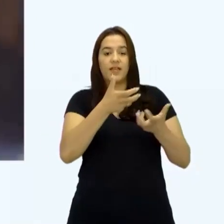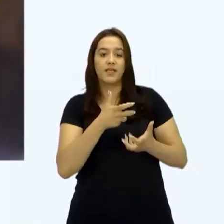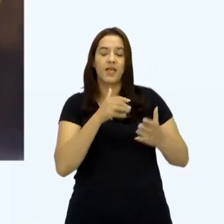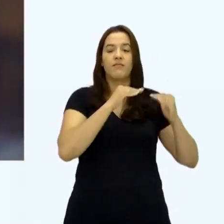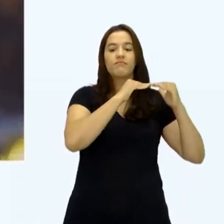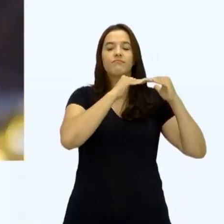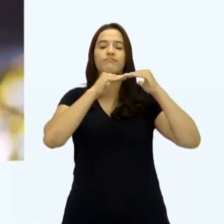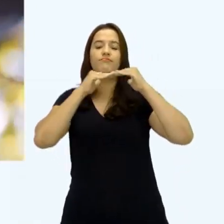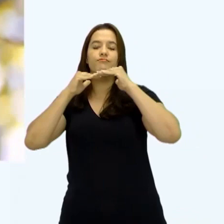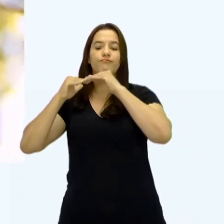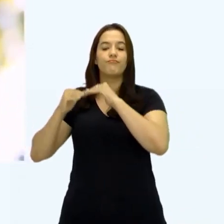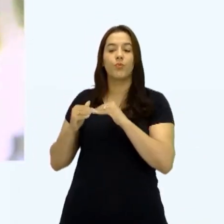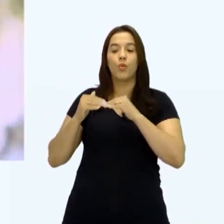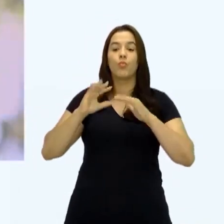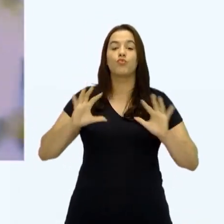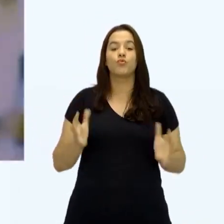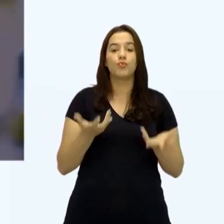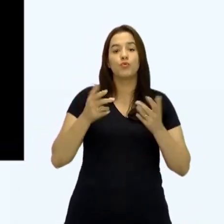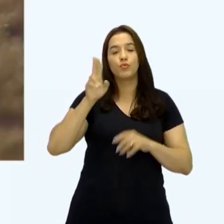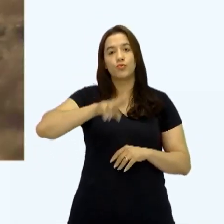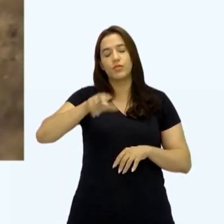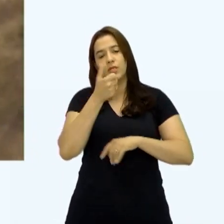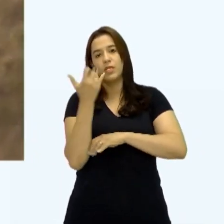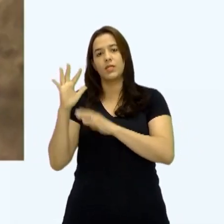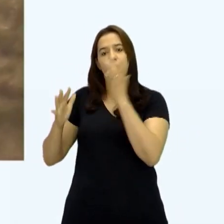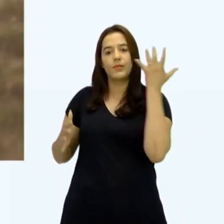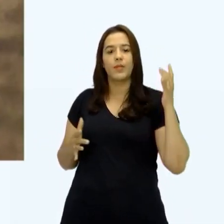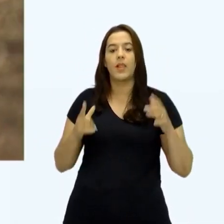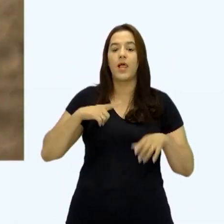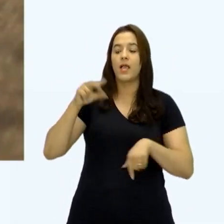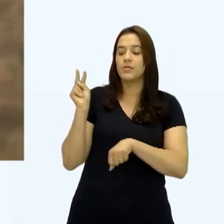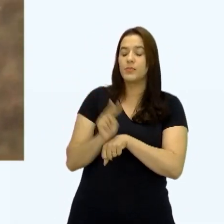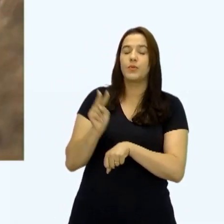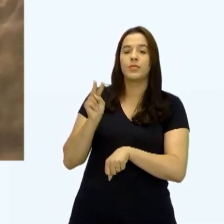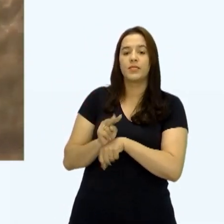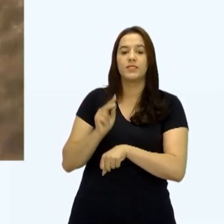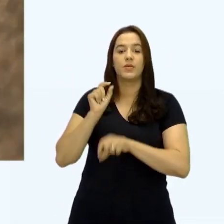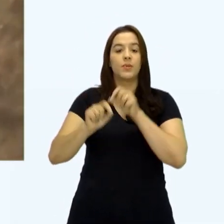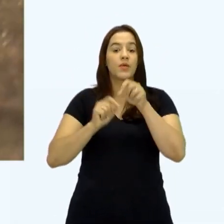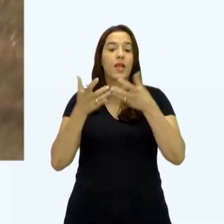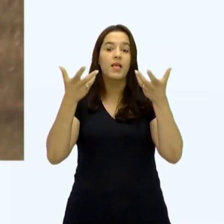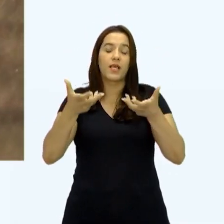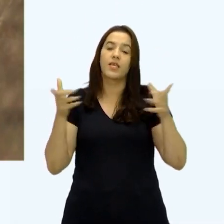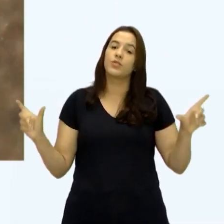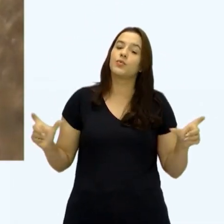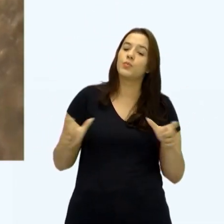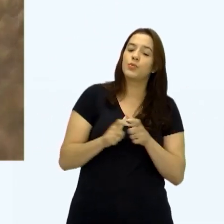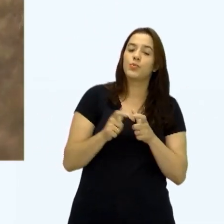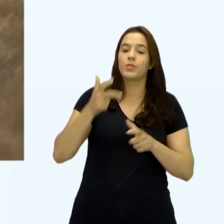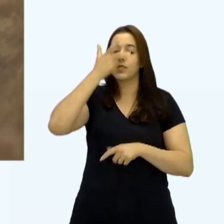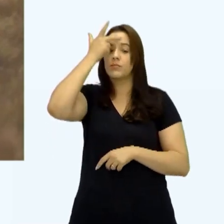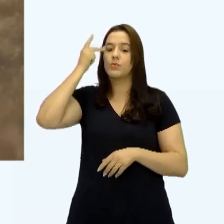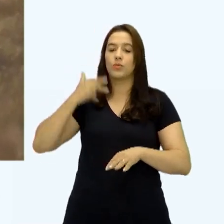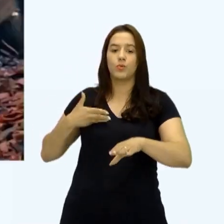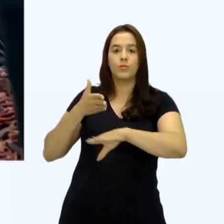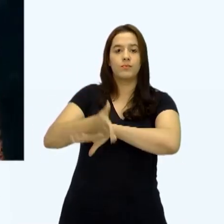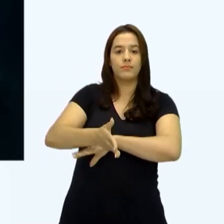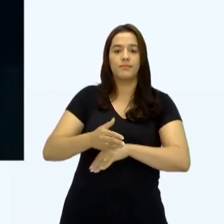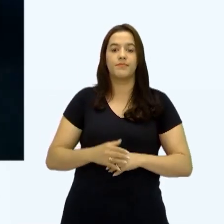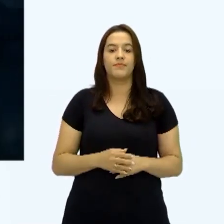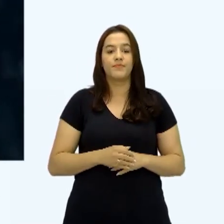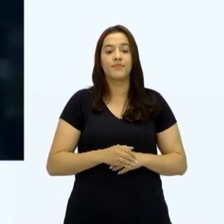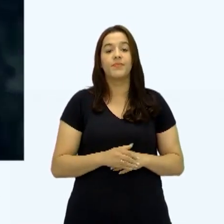harmonia entre a conservação e o uso da natureza, as de proteção integral procuram diminuir a interferência humana.